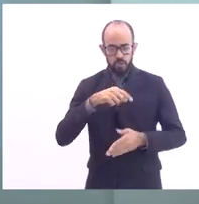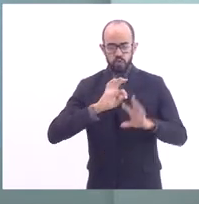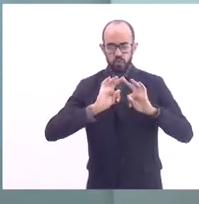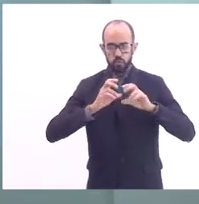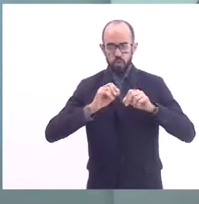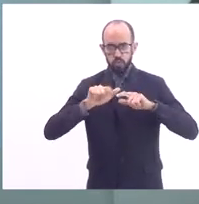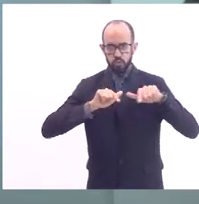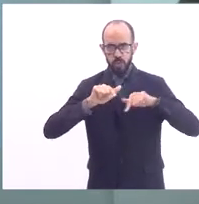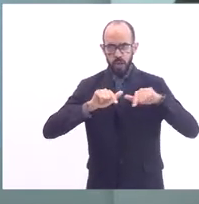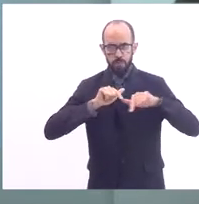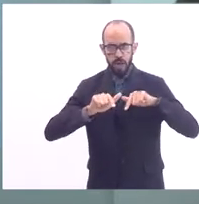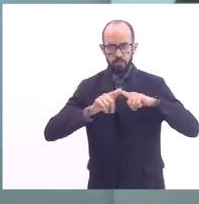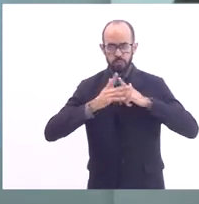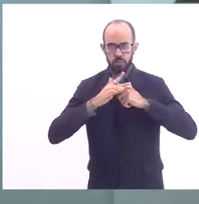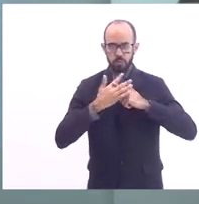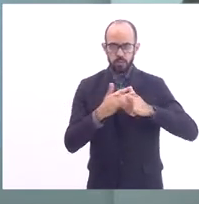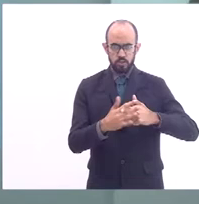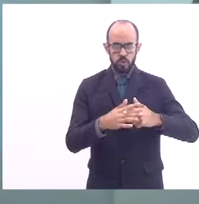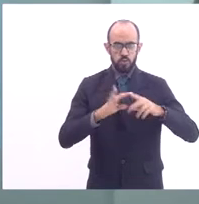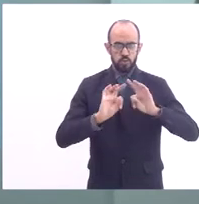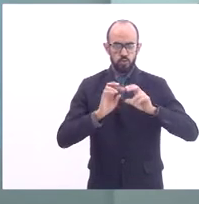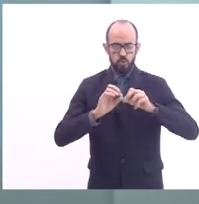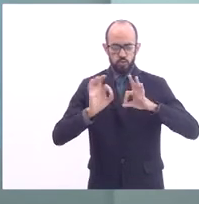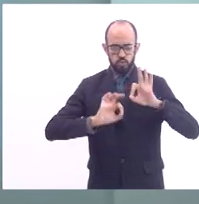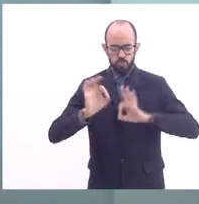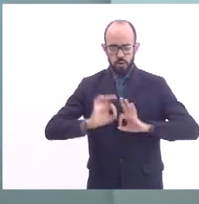de manutenção e todos os projetos que foram